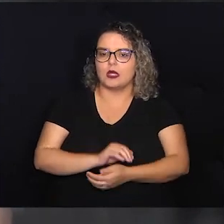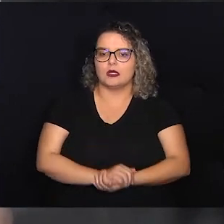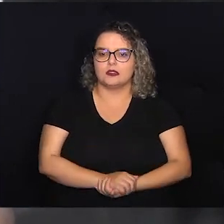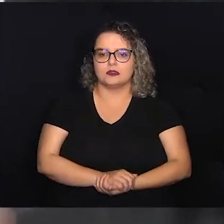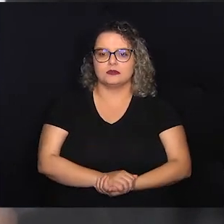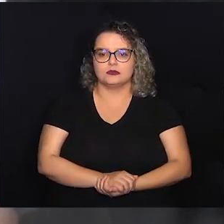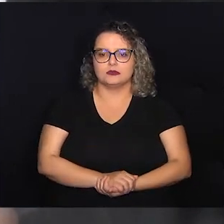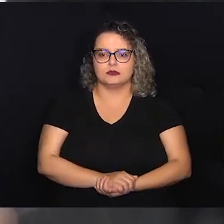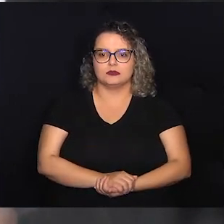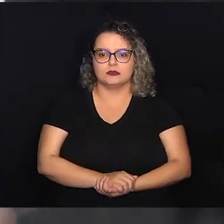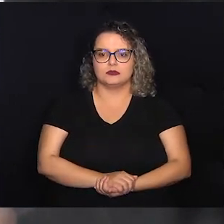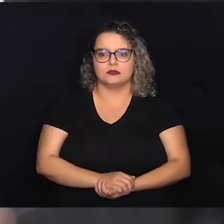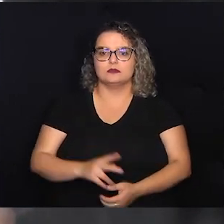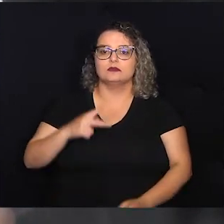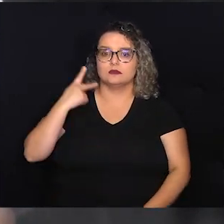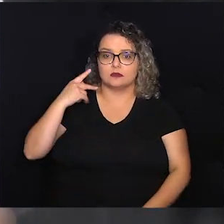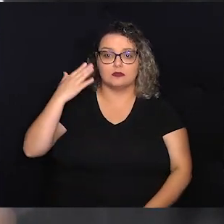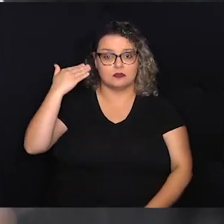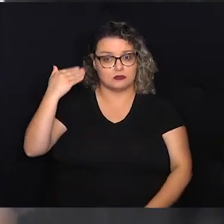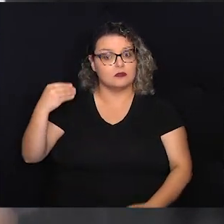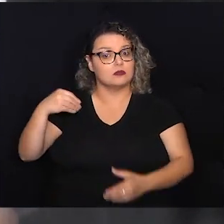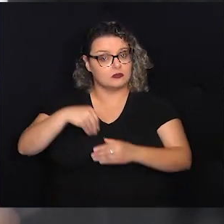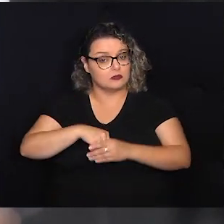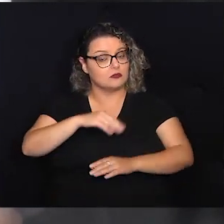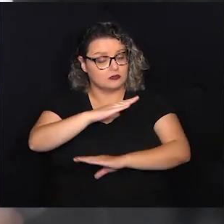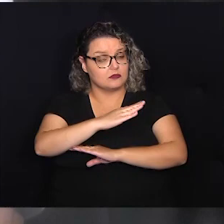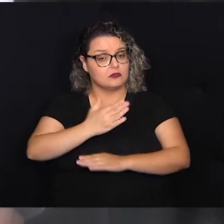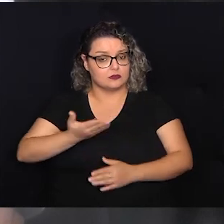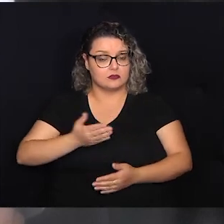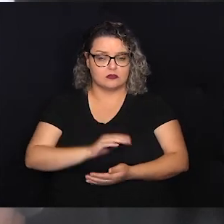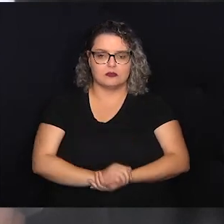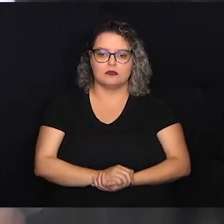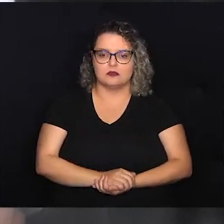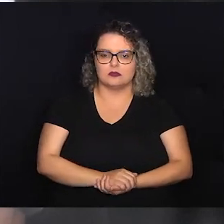antes um vereador renomado dessa casa